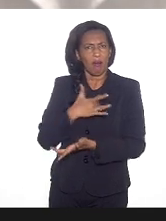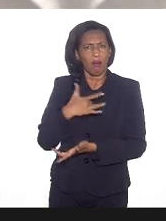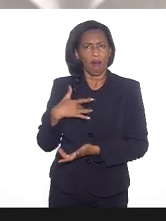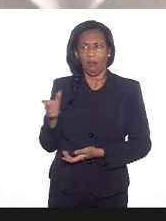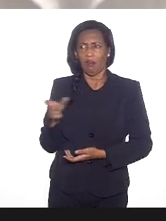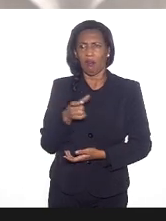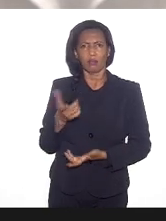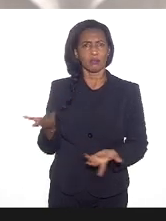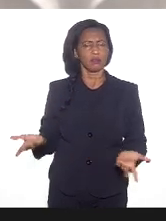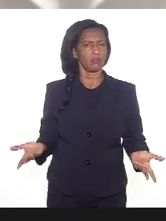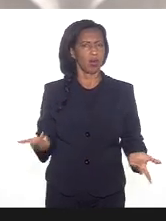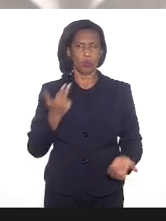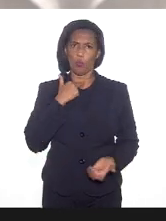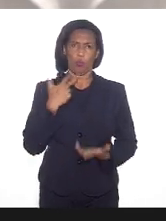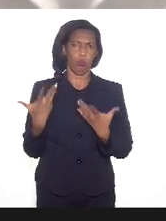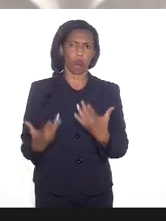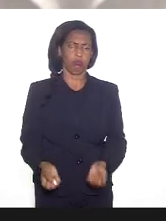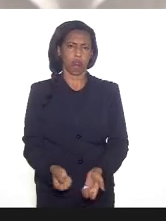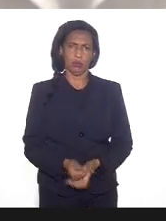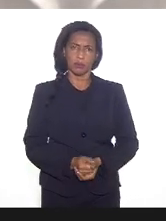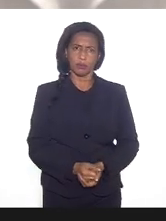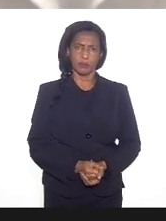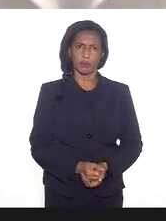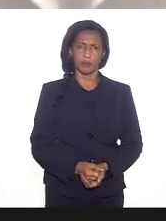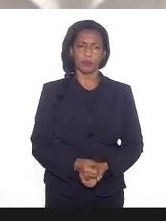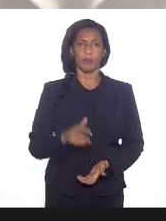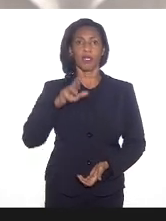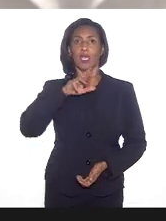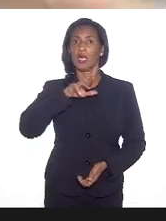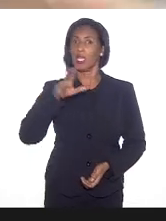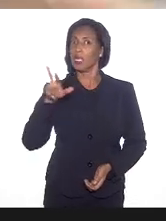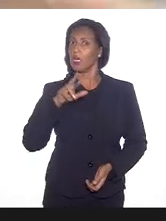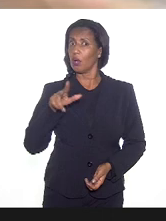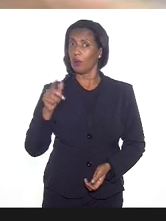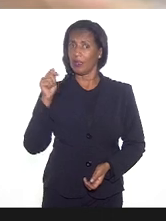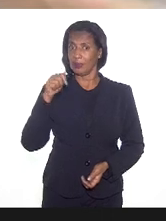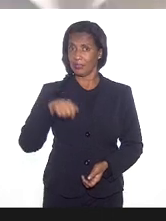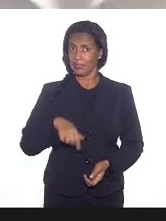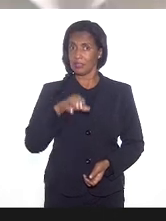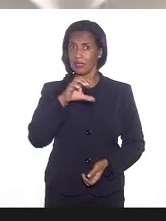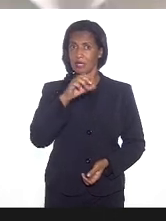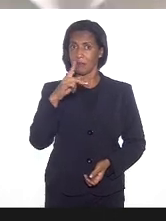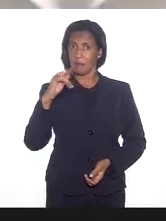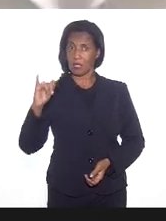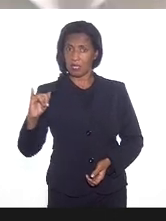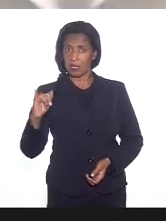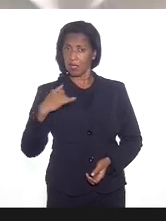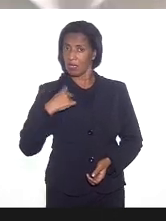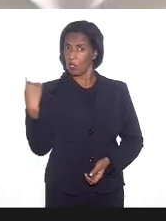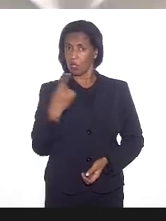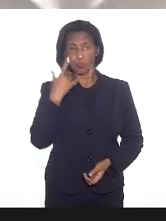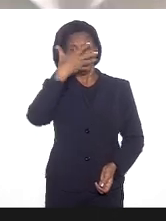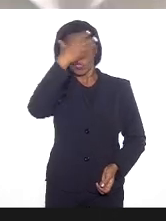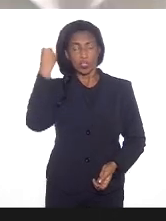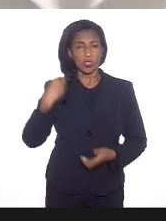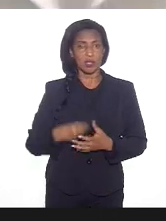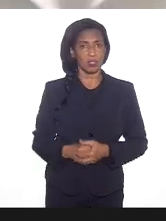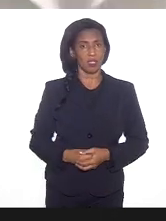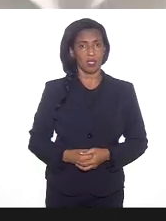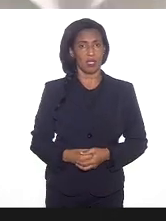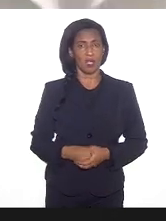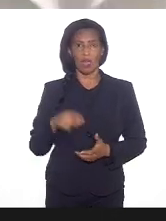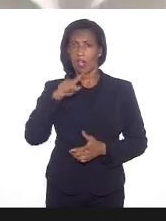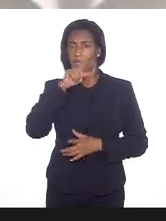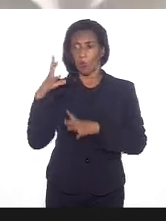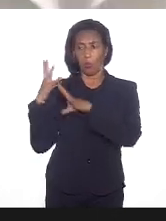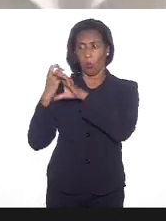podemos aceitar isso. E não será através dessa CPI que nós vamos esquecer disso. Isso não é um